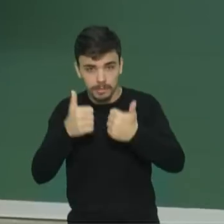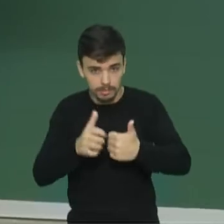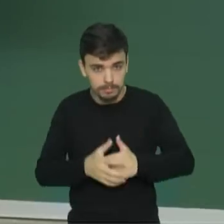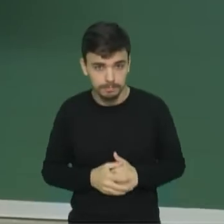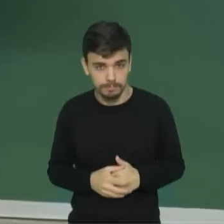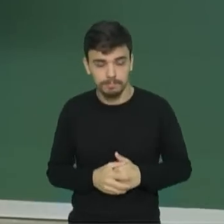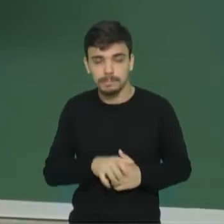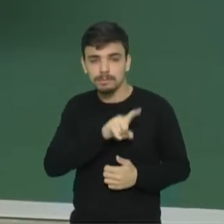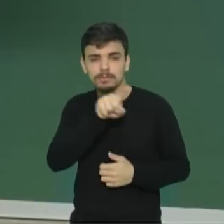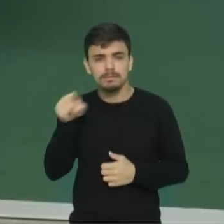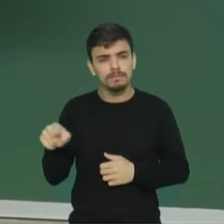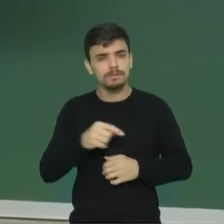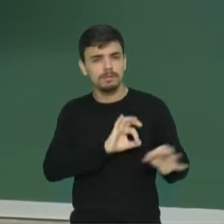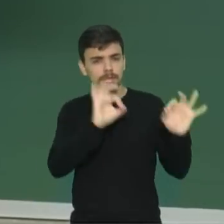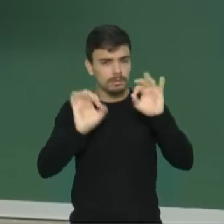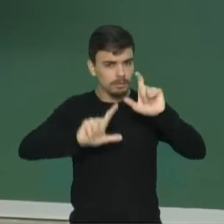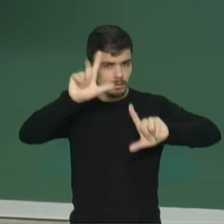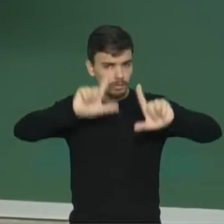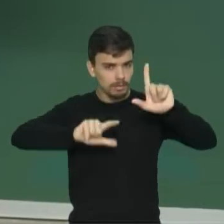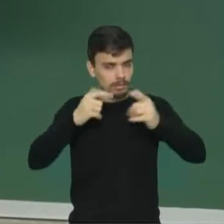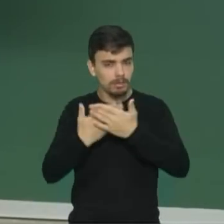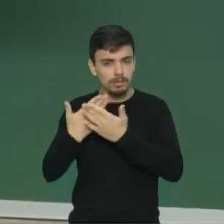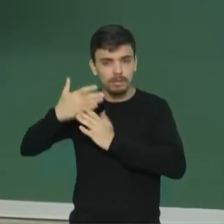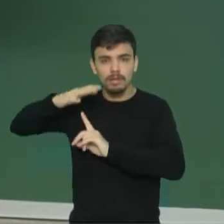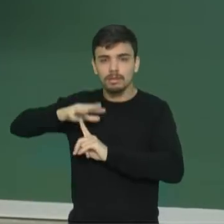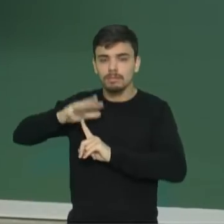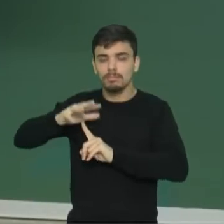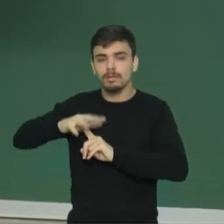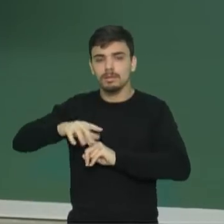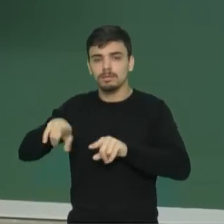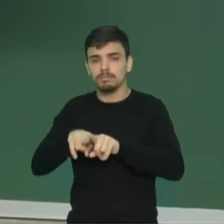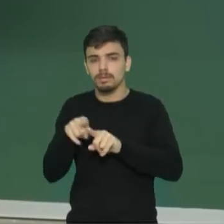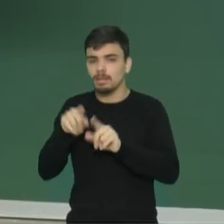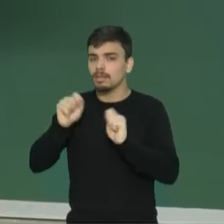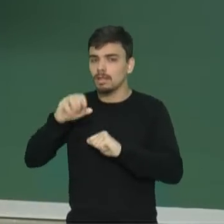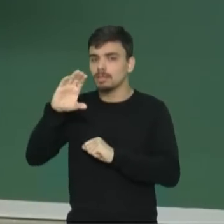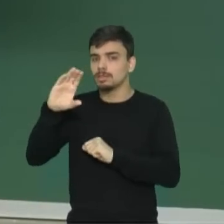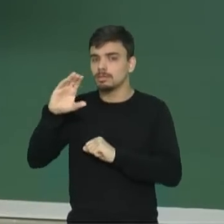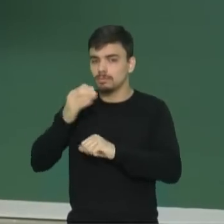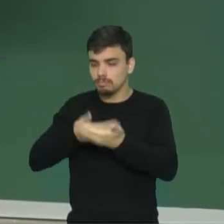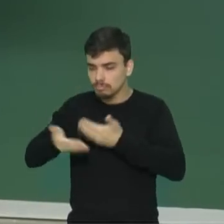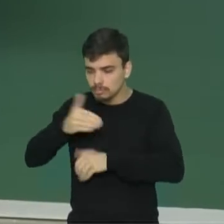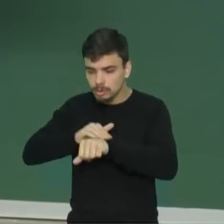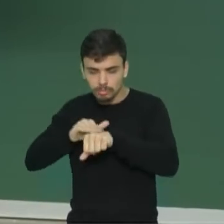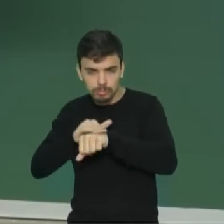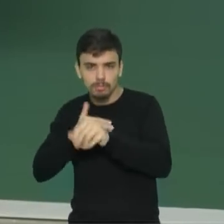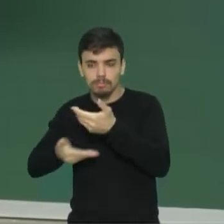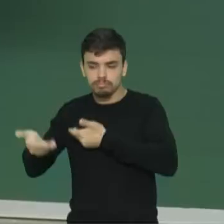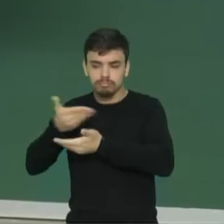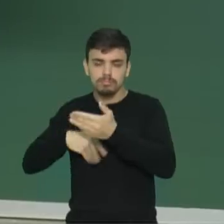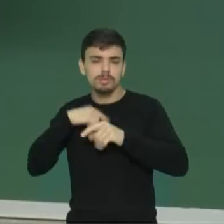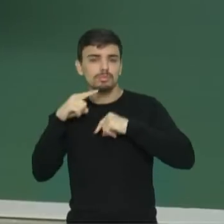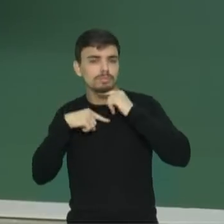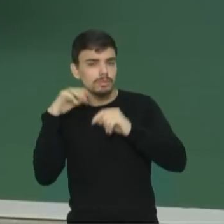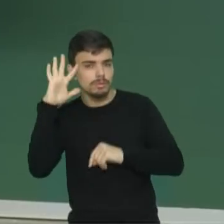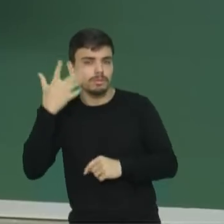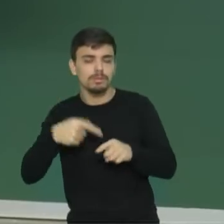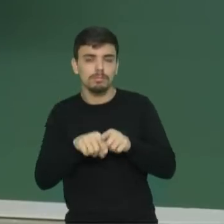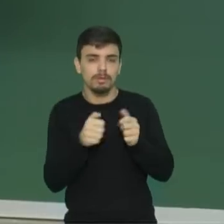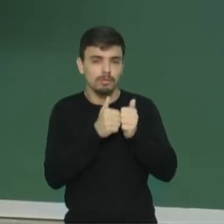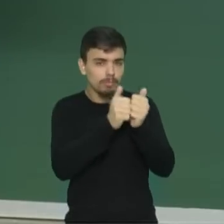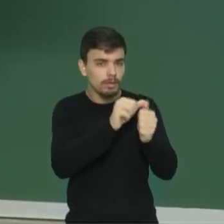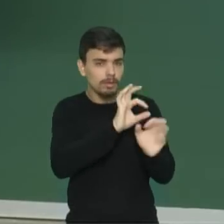Ótimo? Se você está assistindo pelo Aula Paraná, tem o chat, conversa, tem alguém te respondendo agora aí dúvidas sobre isso, acompanhando a